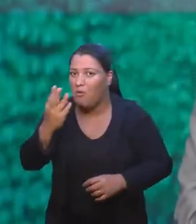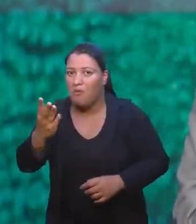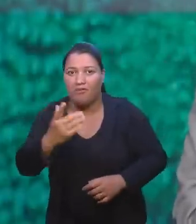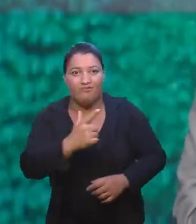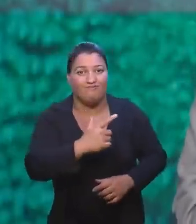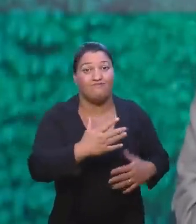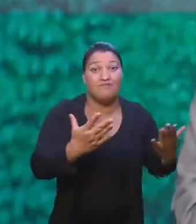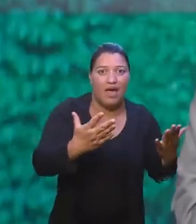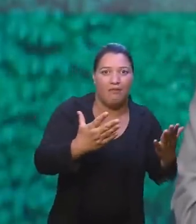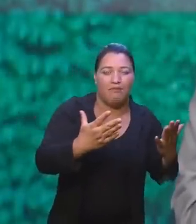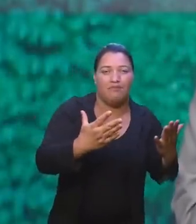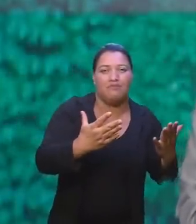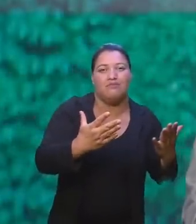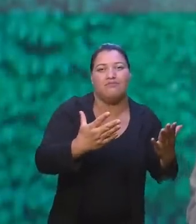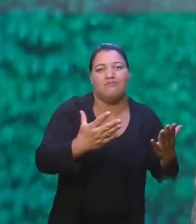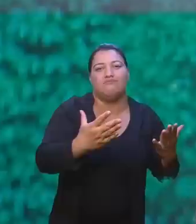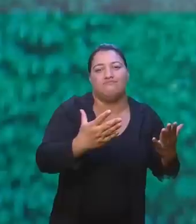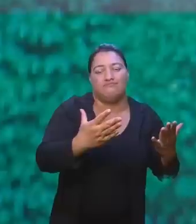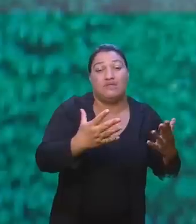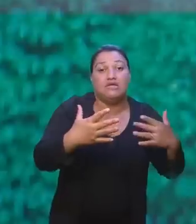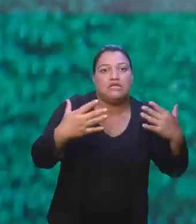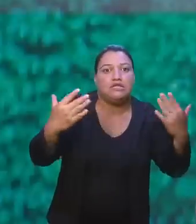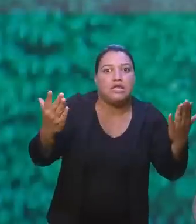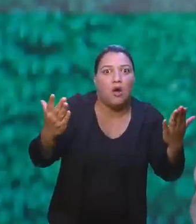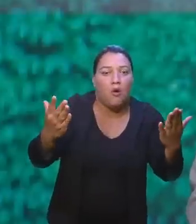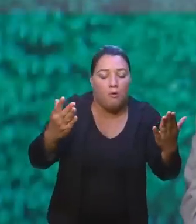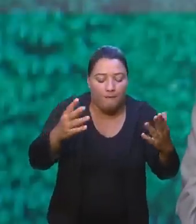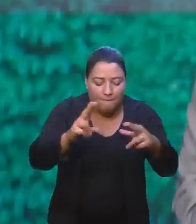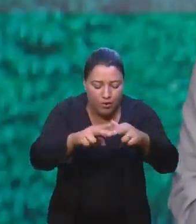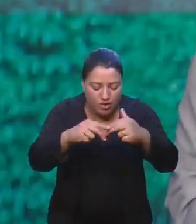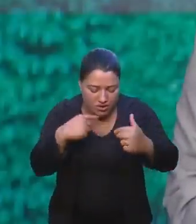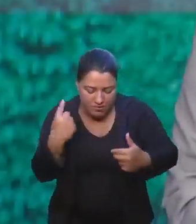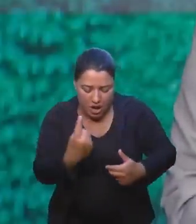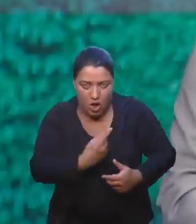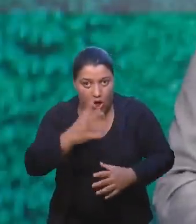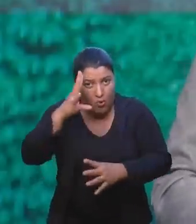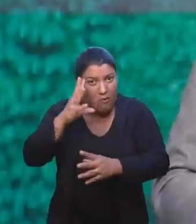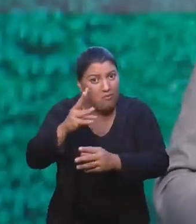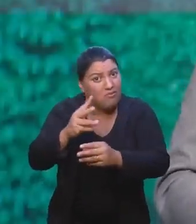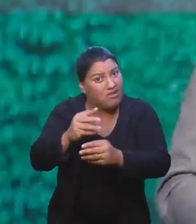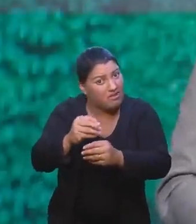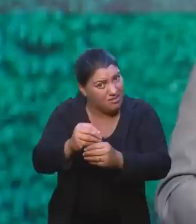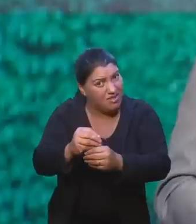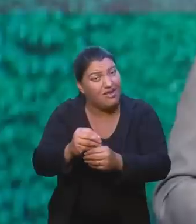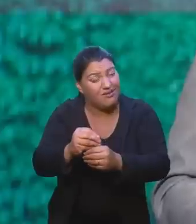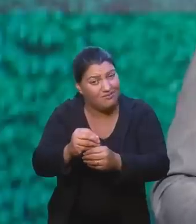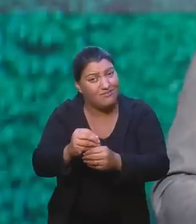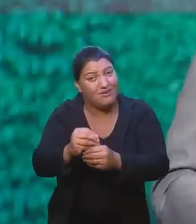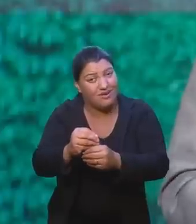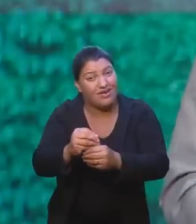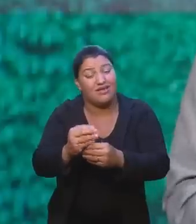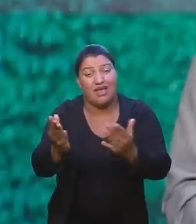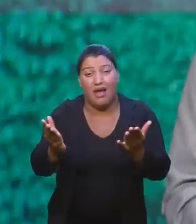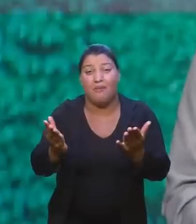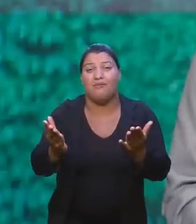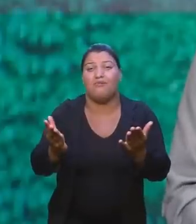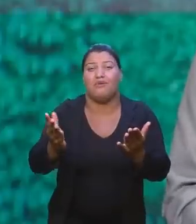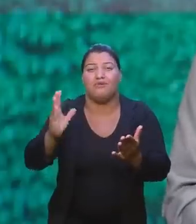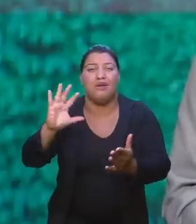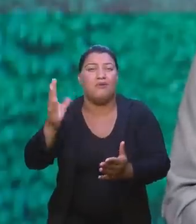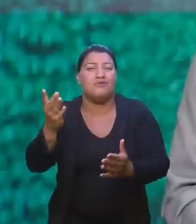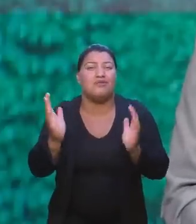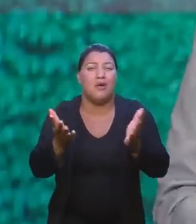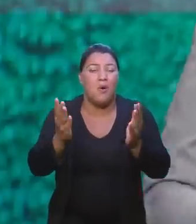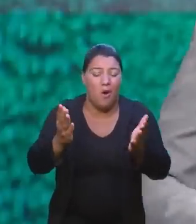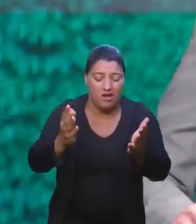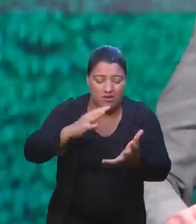benfeitor Camilo. Por isso que para nós, compreender este fenômeno de caminhar para um novo